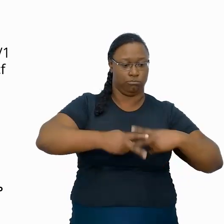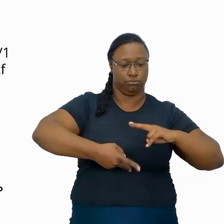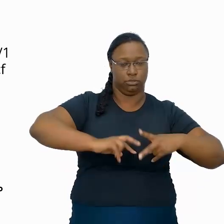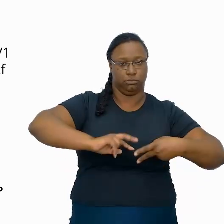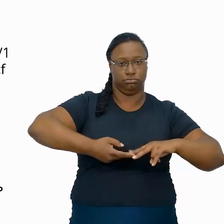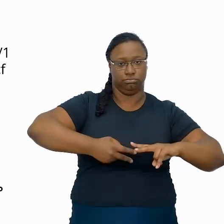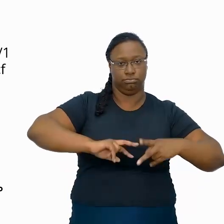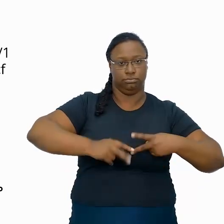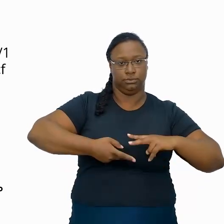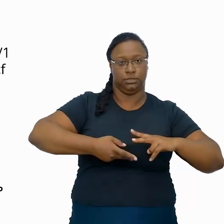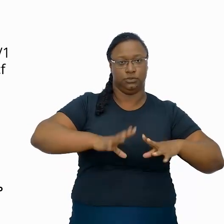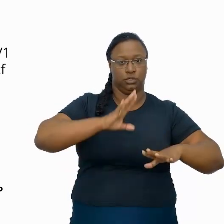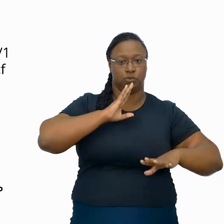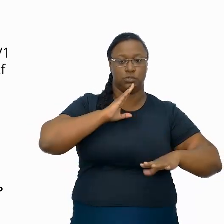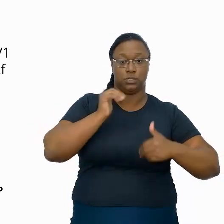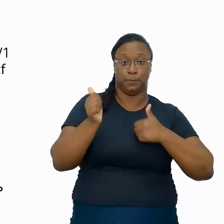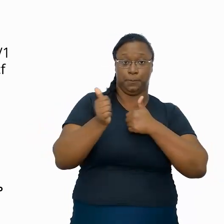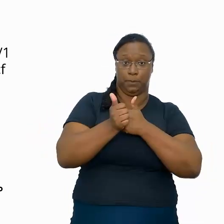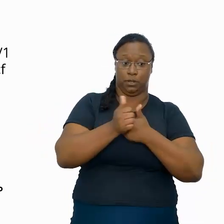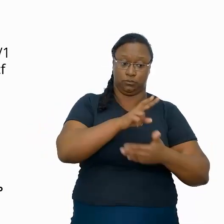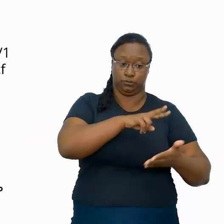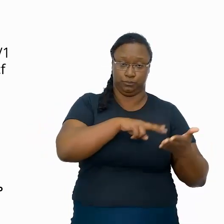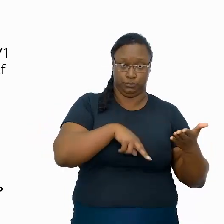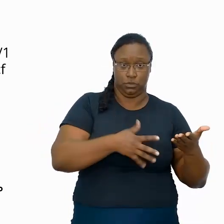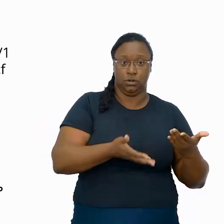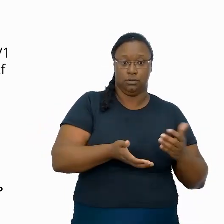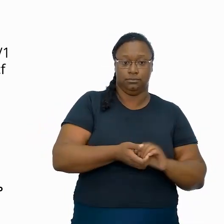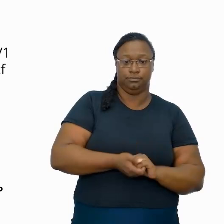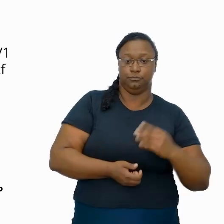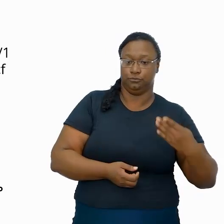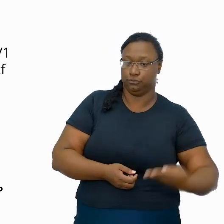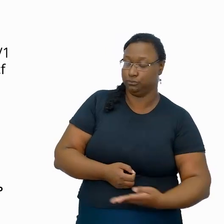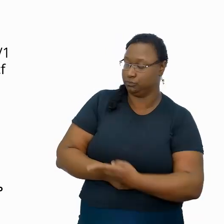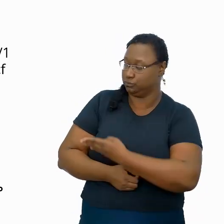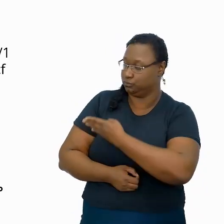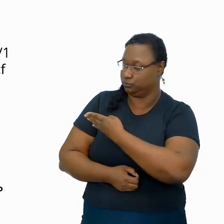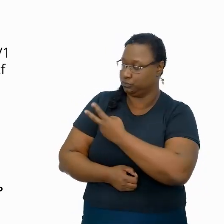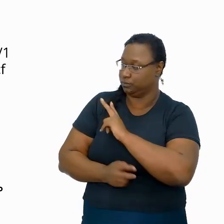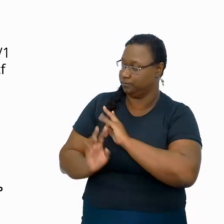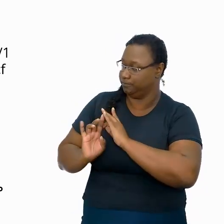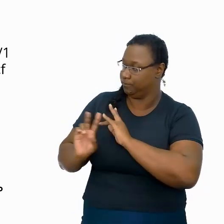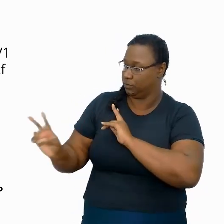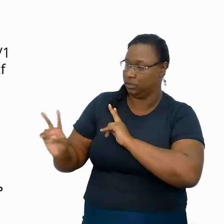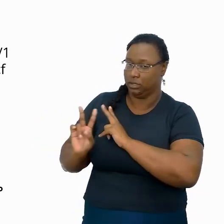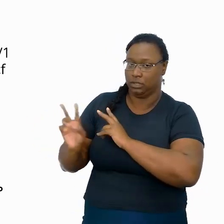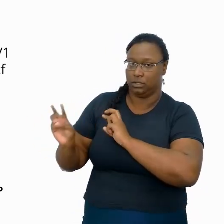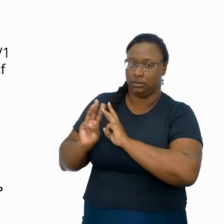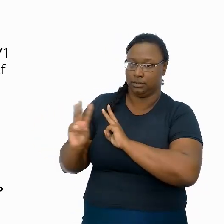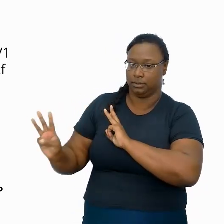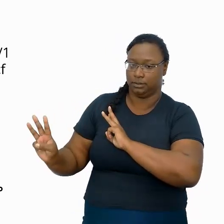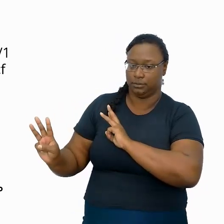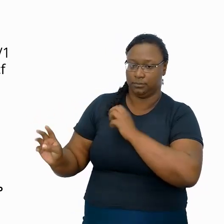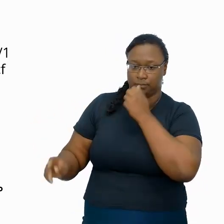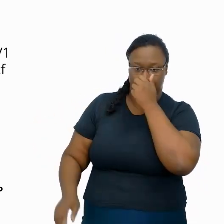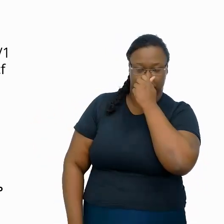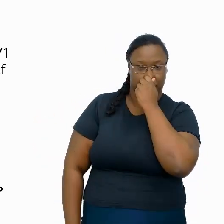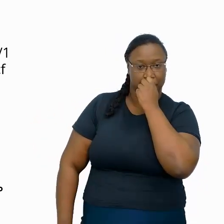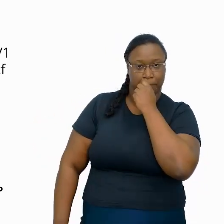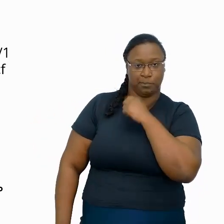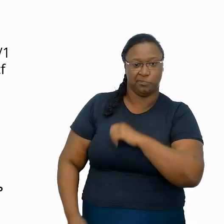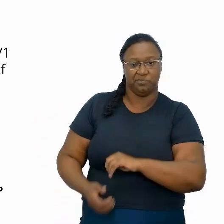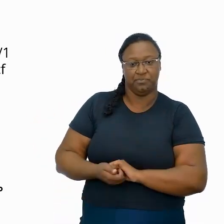e conhecer mais de perto o material. Então, tá aí o link, né, tá lá no do roteiro formativo,